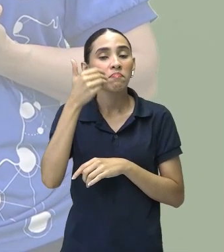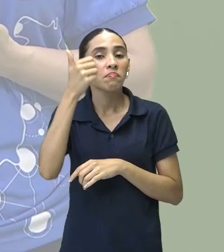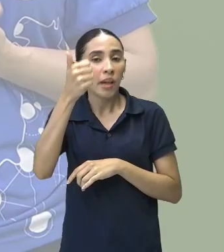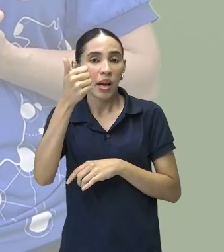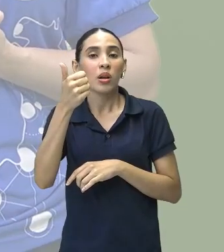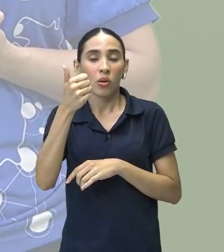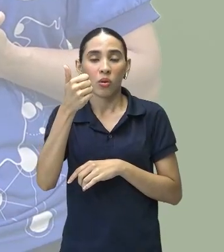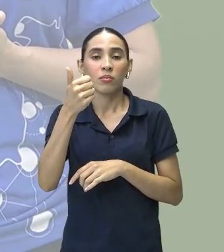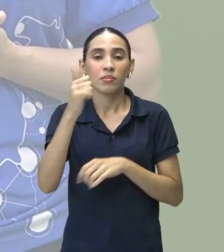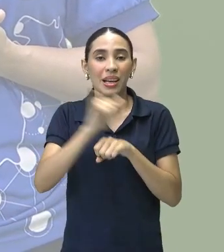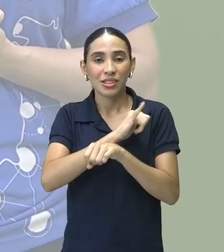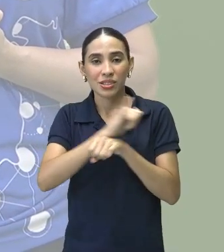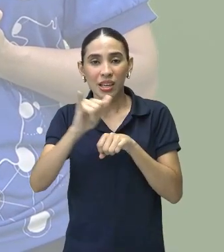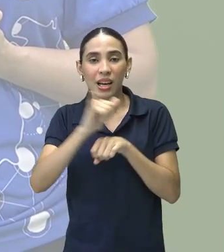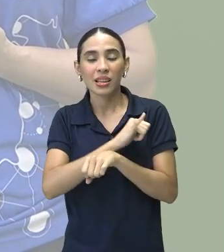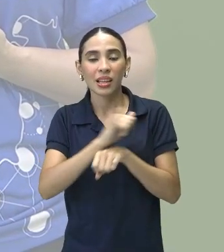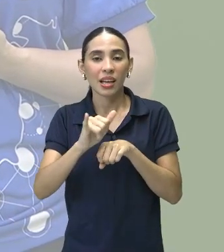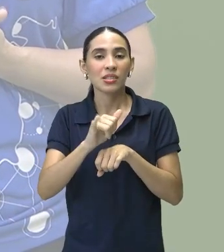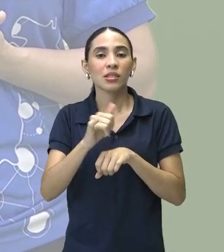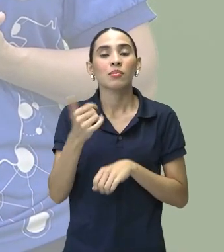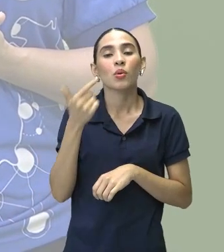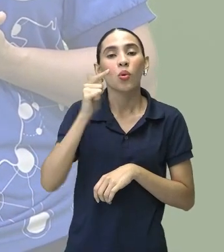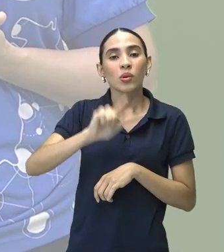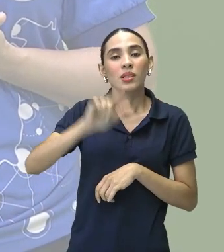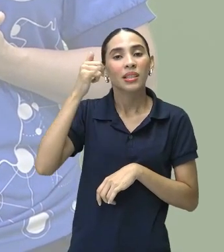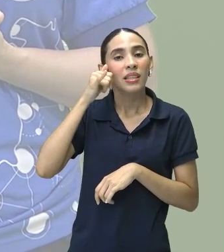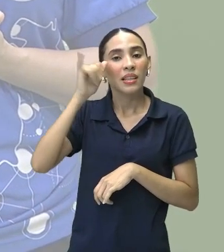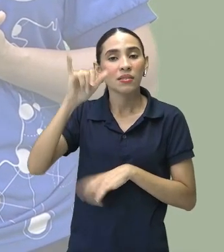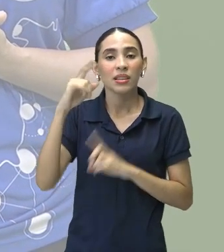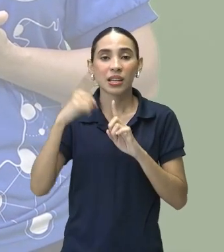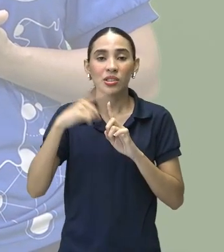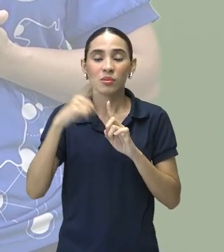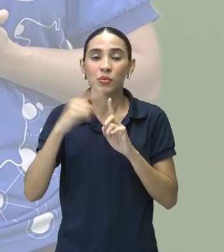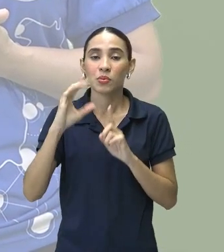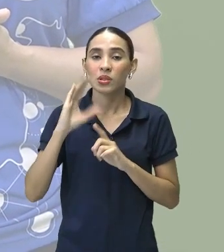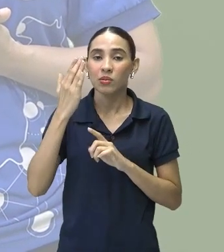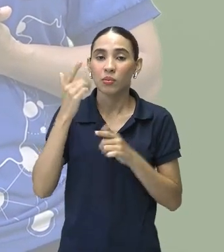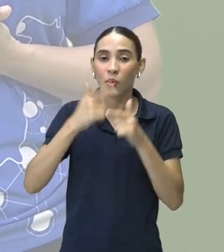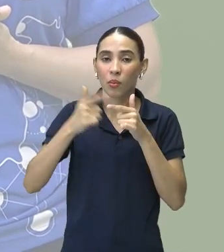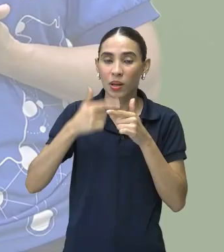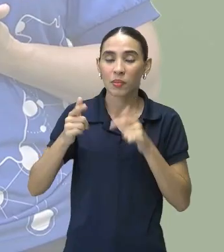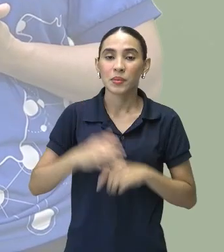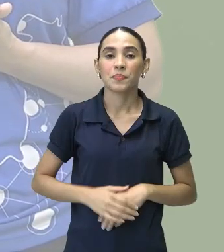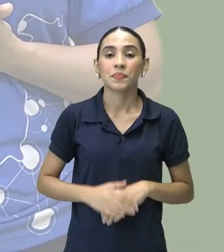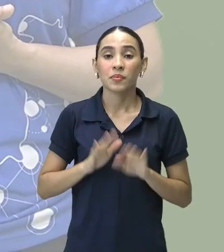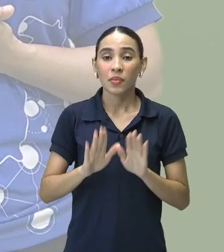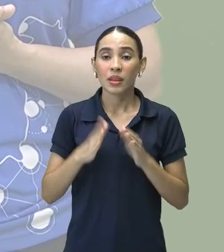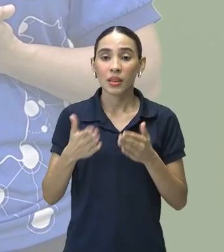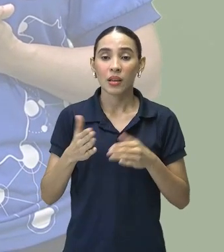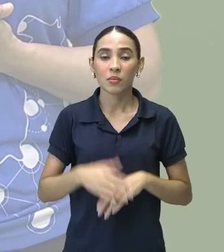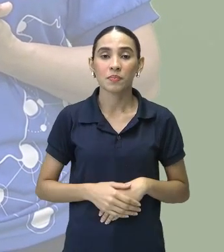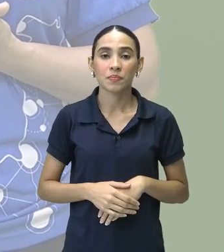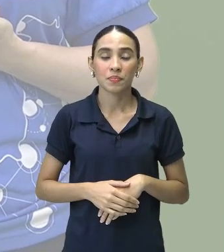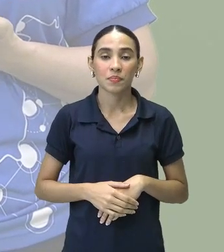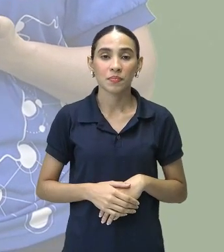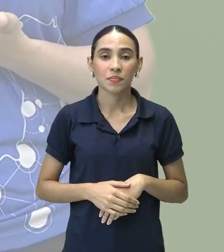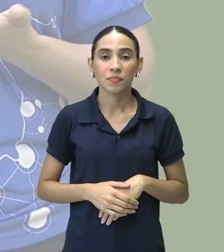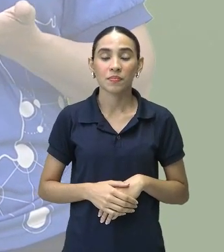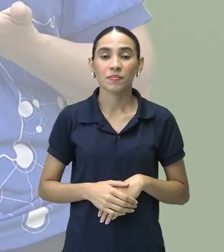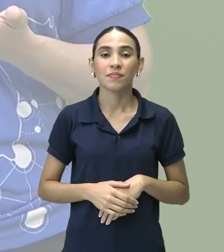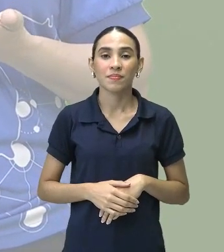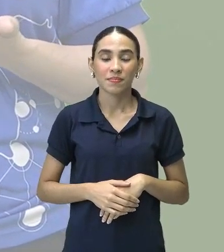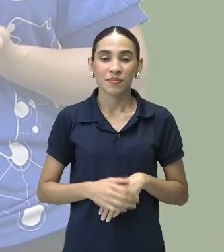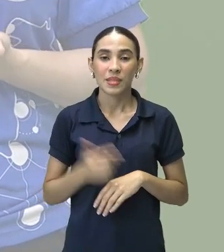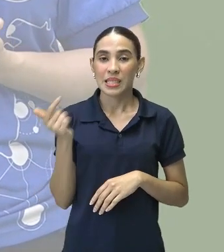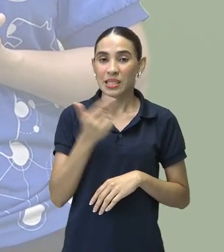melhores remédios para evitar esse tipo de situação. Então, vamos aí para um